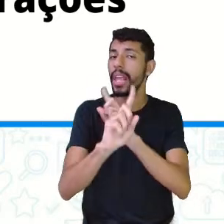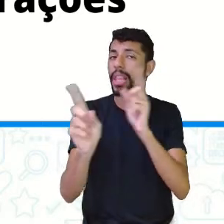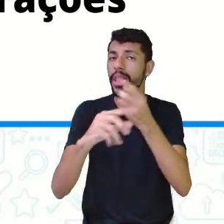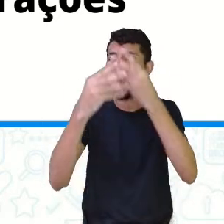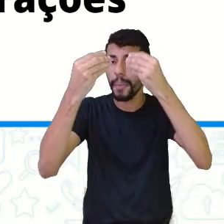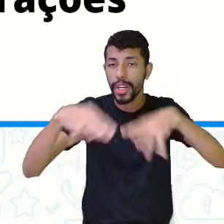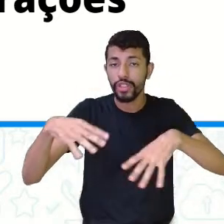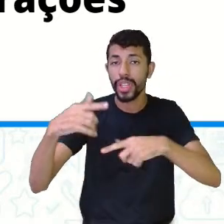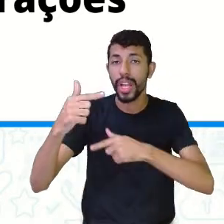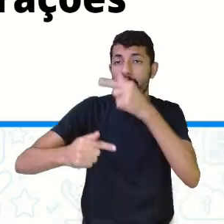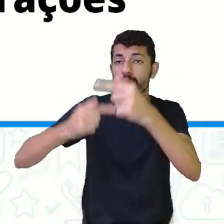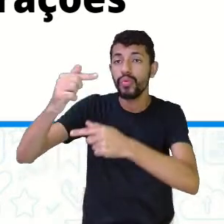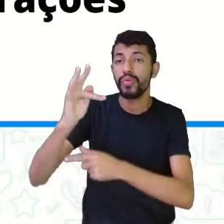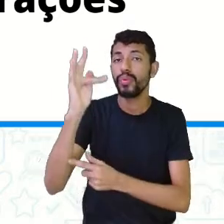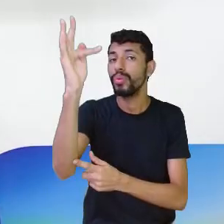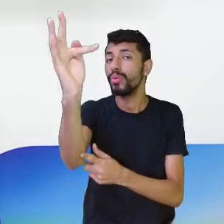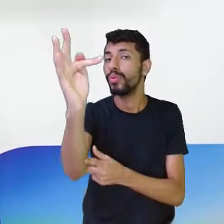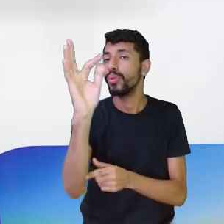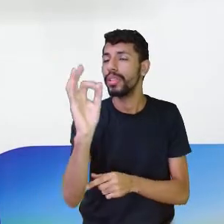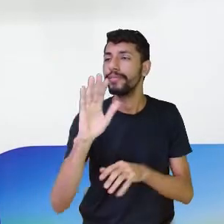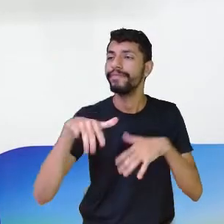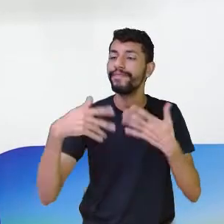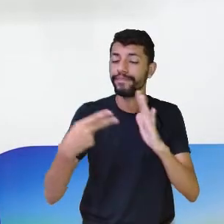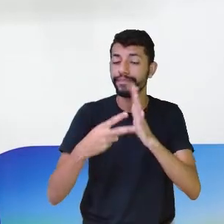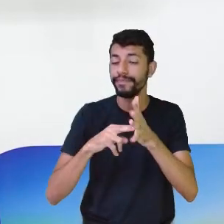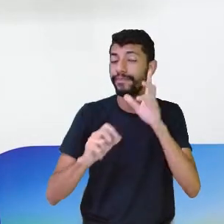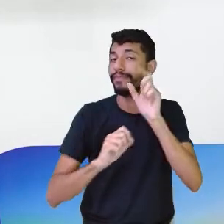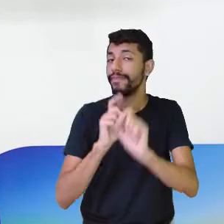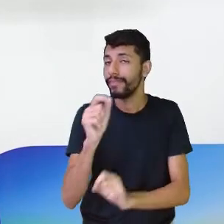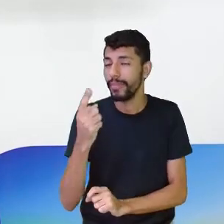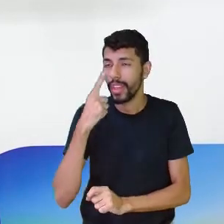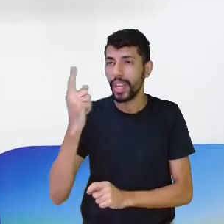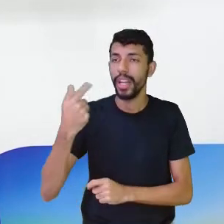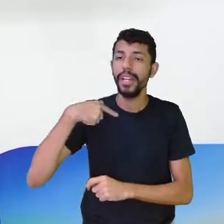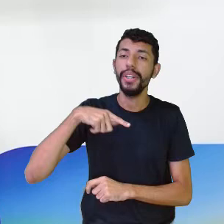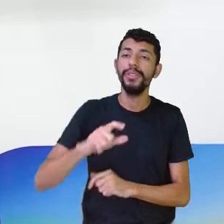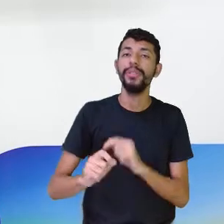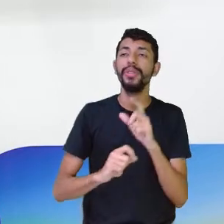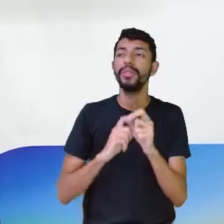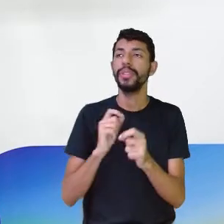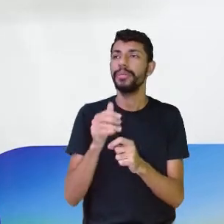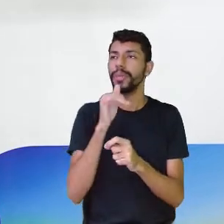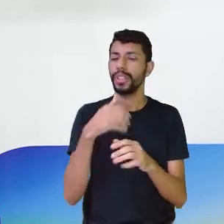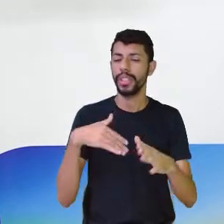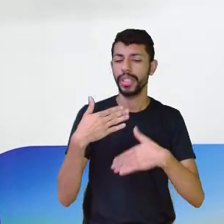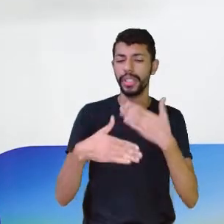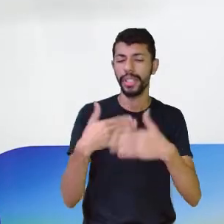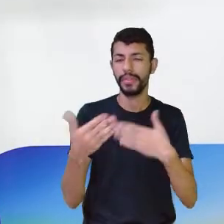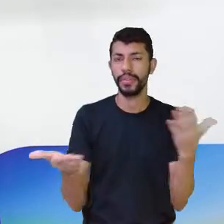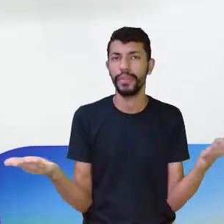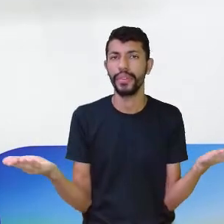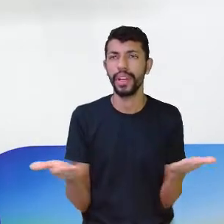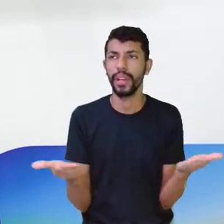as gerações futuras. Ou seja, eu vou, claro, desenvolver